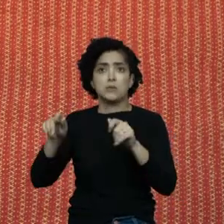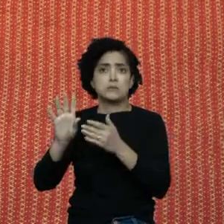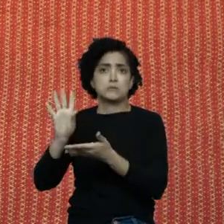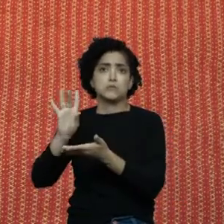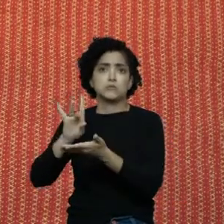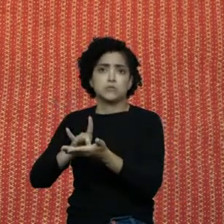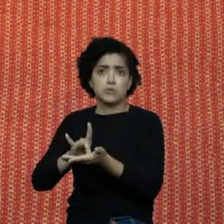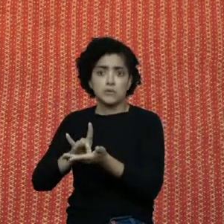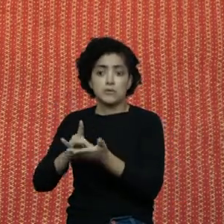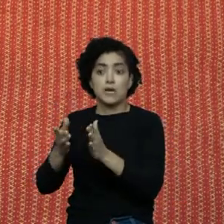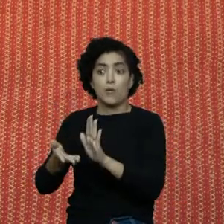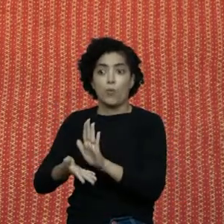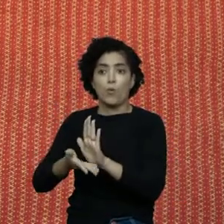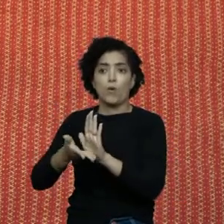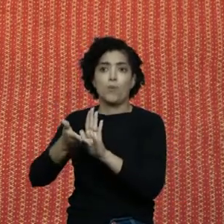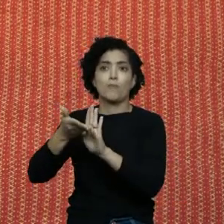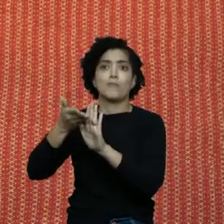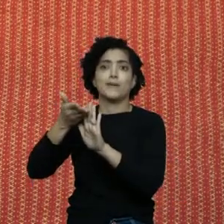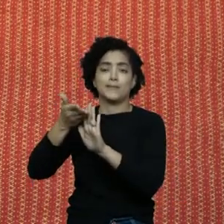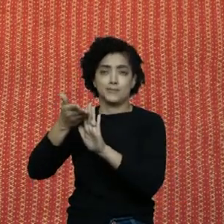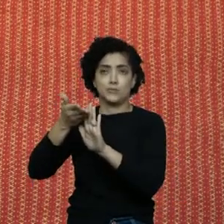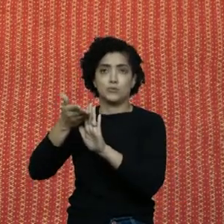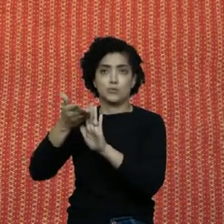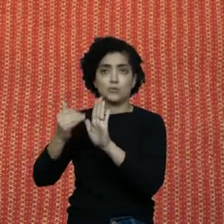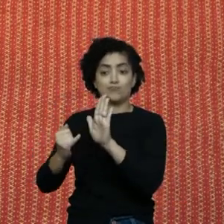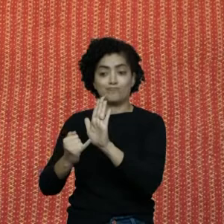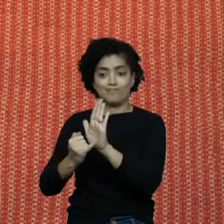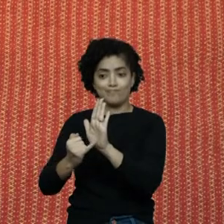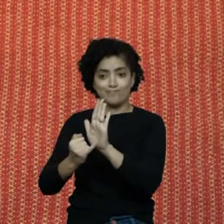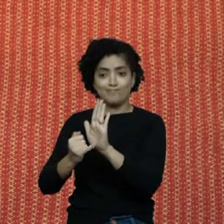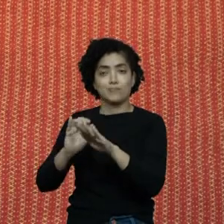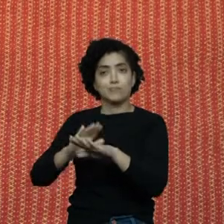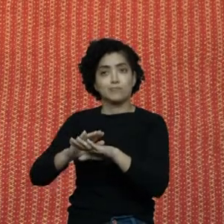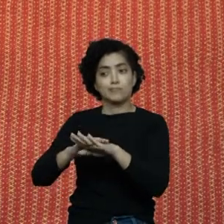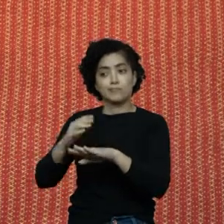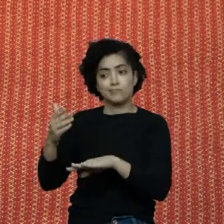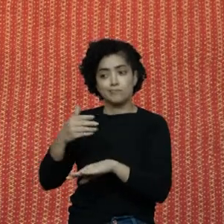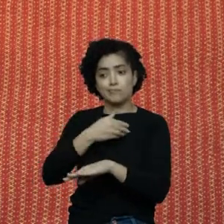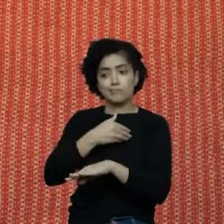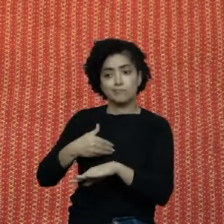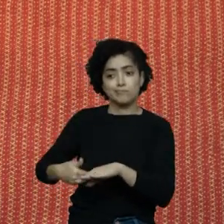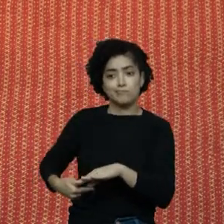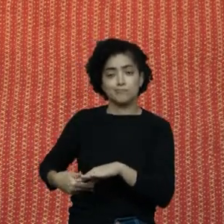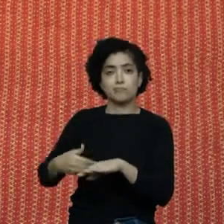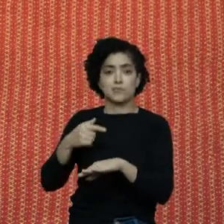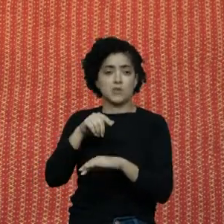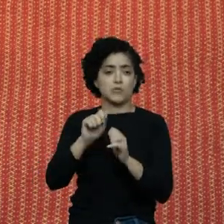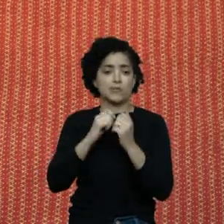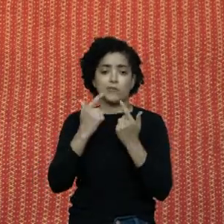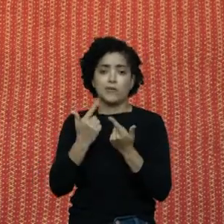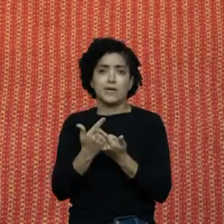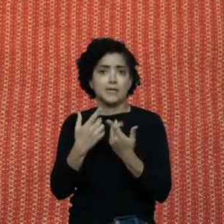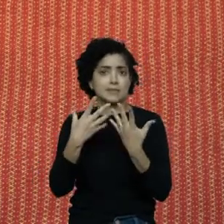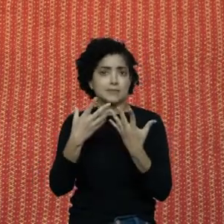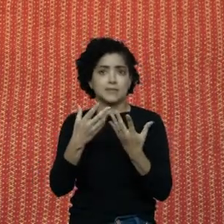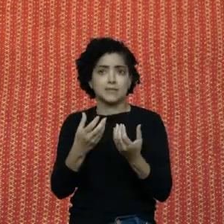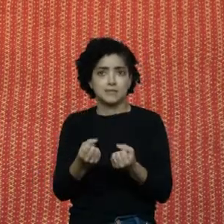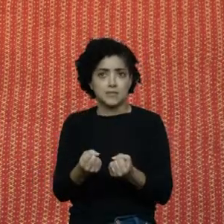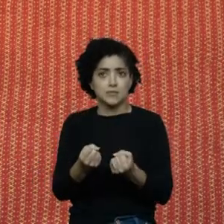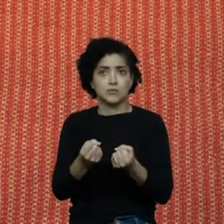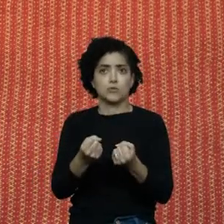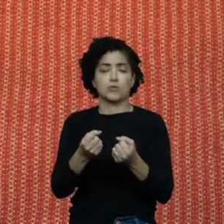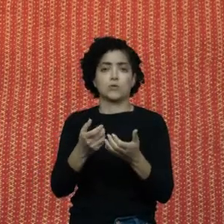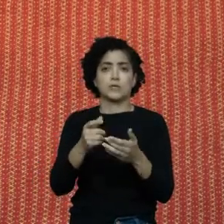Esse aumento tributário causado pelo pelo governo não foi a casa que causou o aumento tributário tá